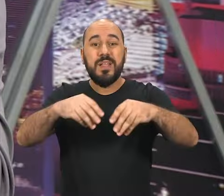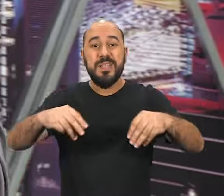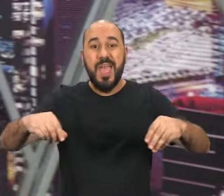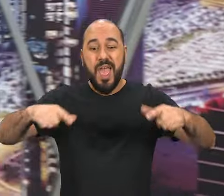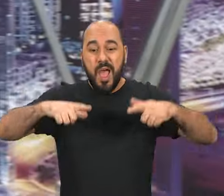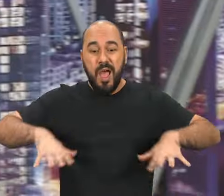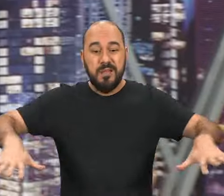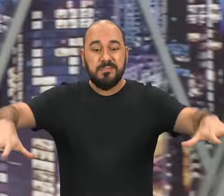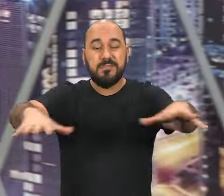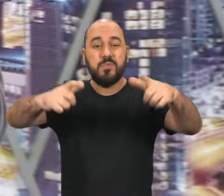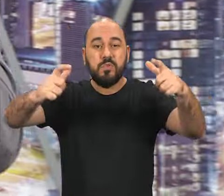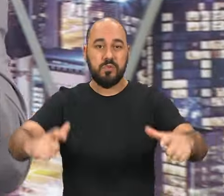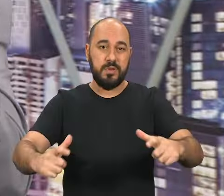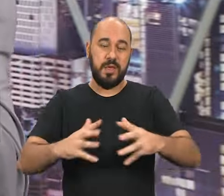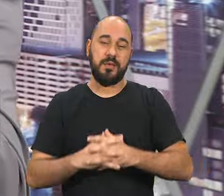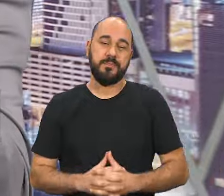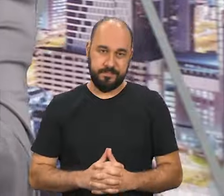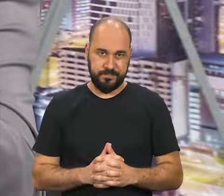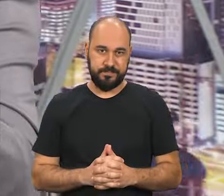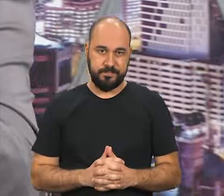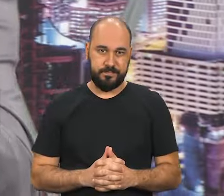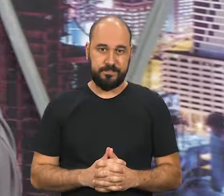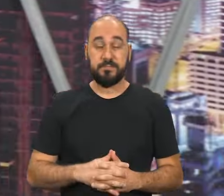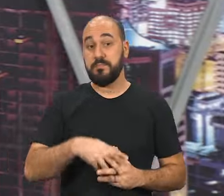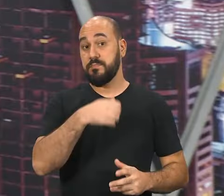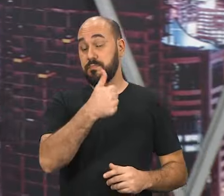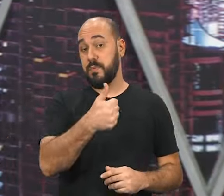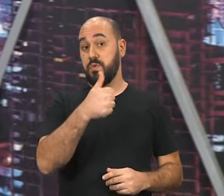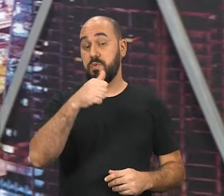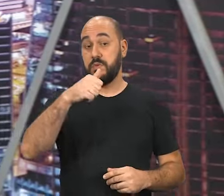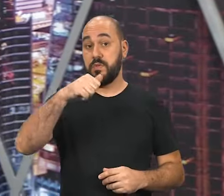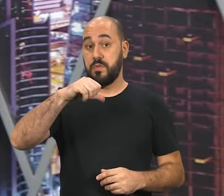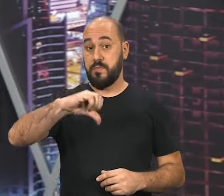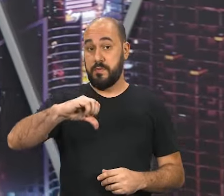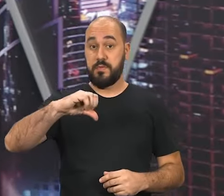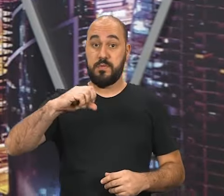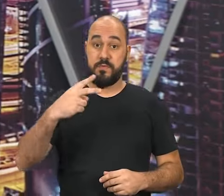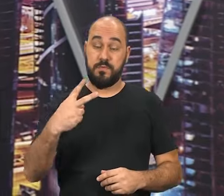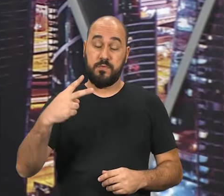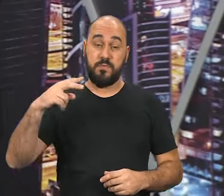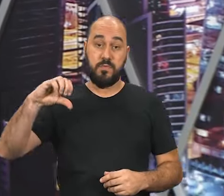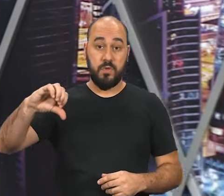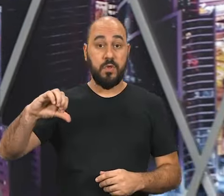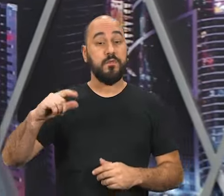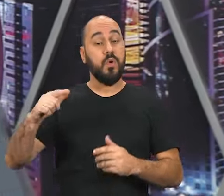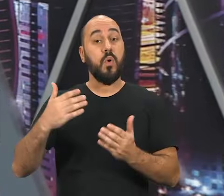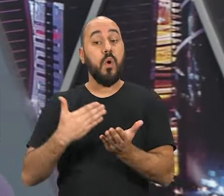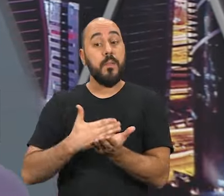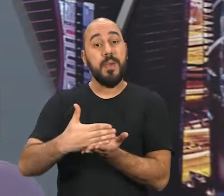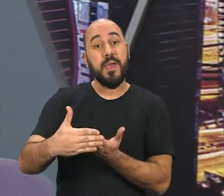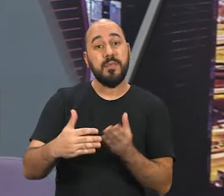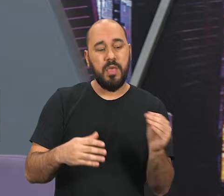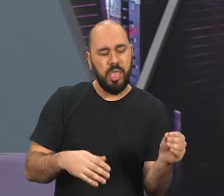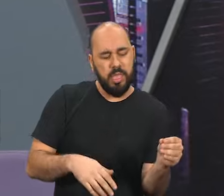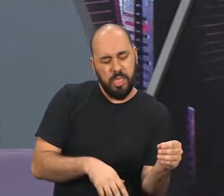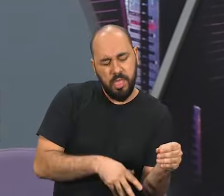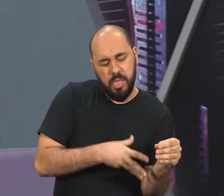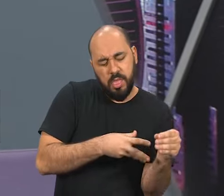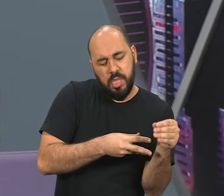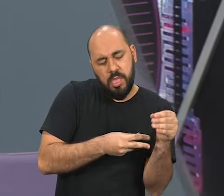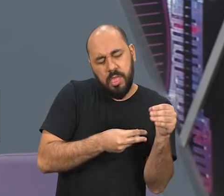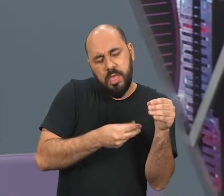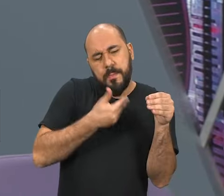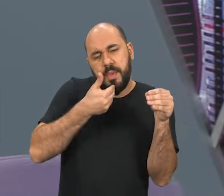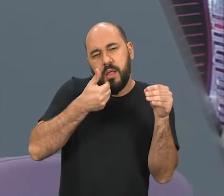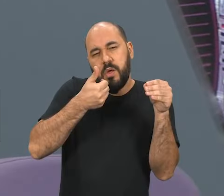a ser curada. A partir dessa ocasião, de 1929, começa a cura da ferida mortal. Mas eu devo dizer que